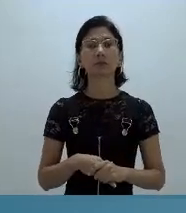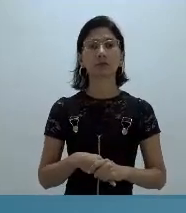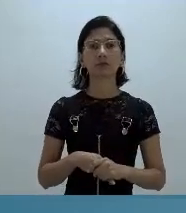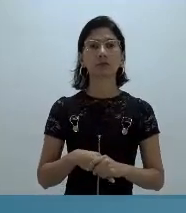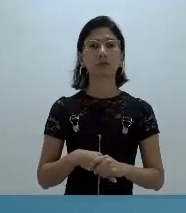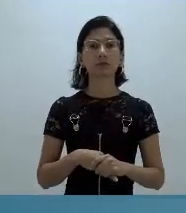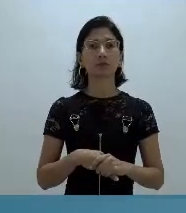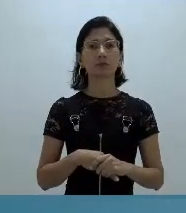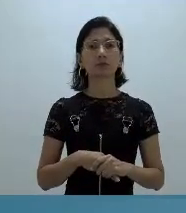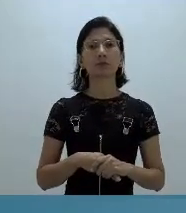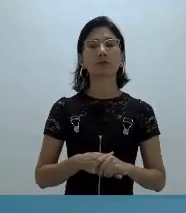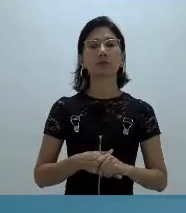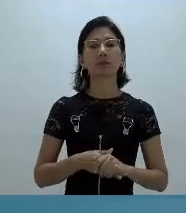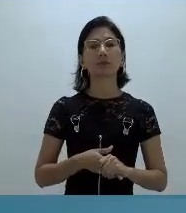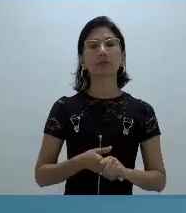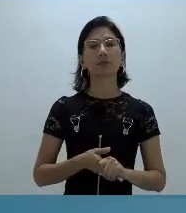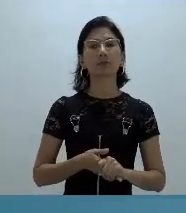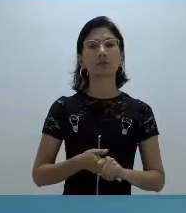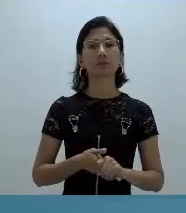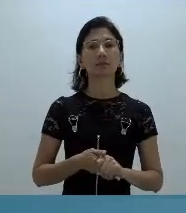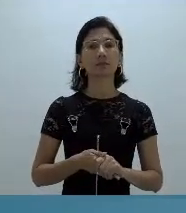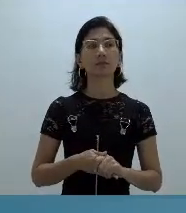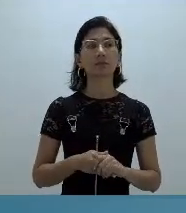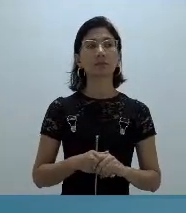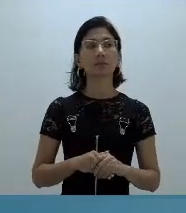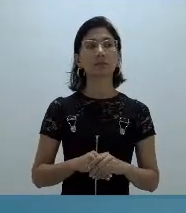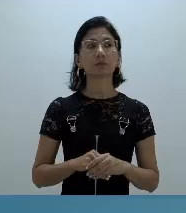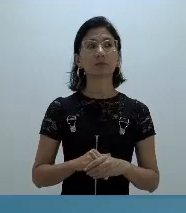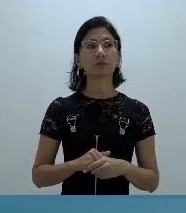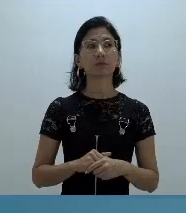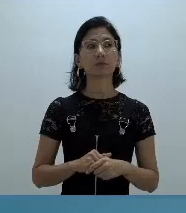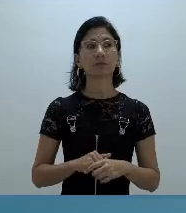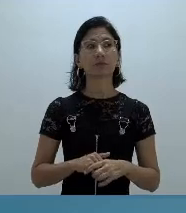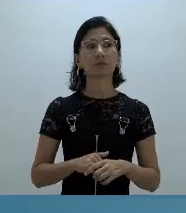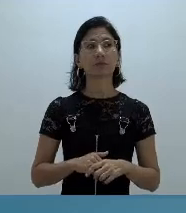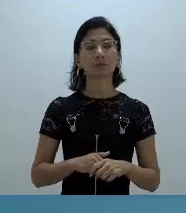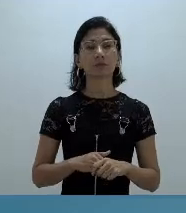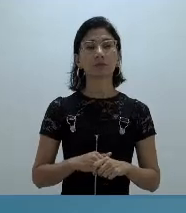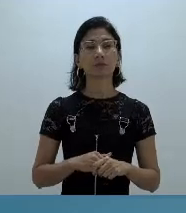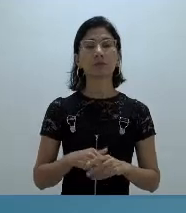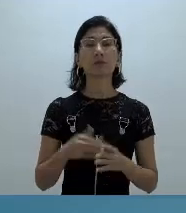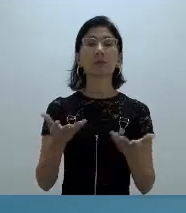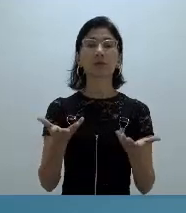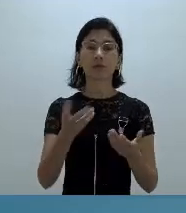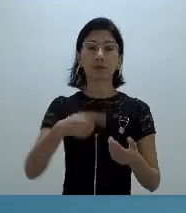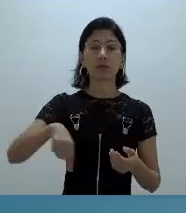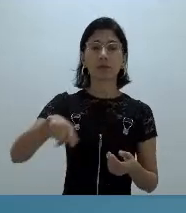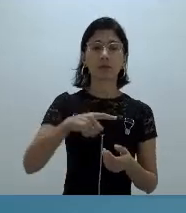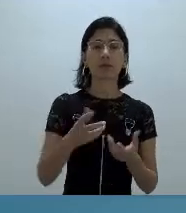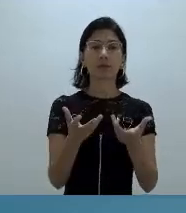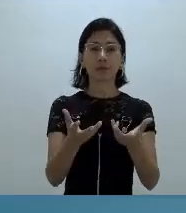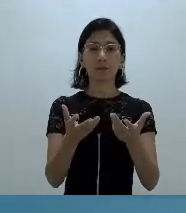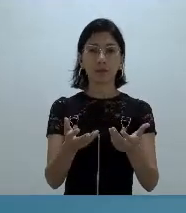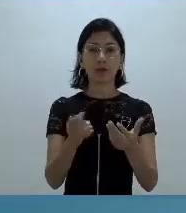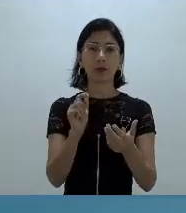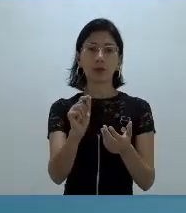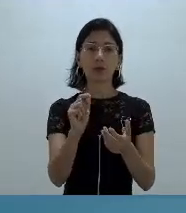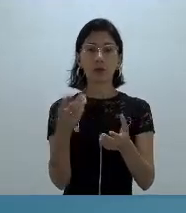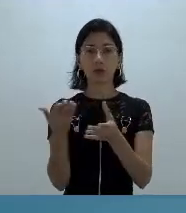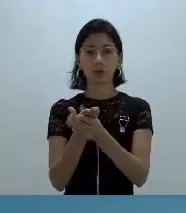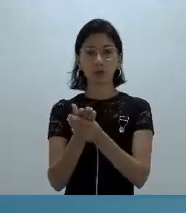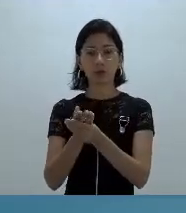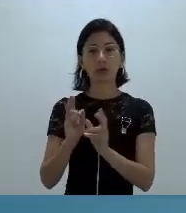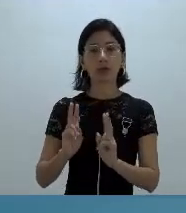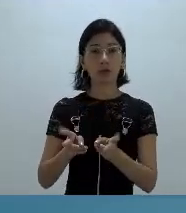promovido justamente para destrancar o recurso especial, porque o caso aqui tratado não se